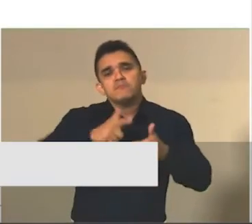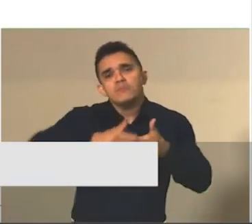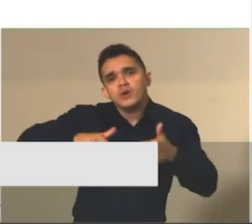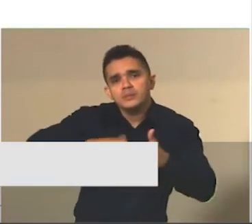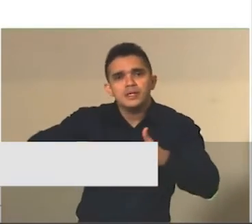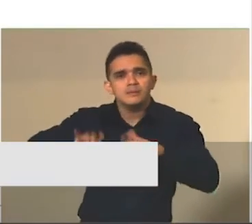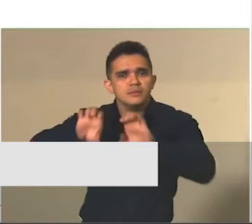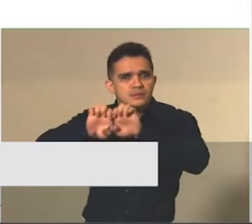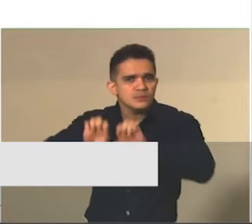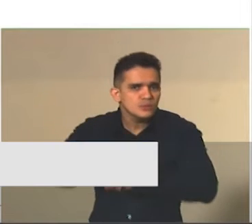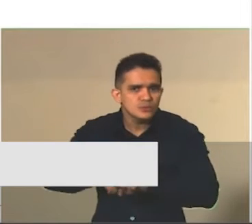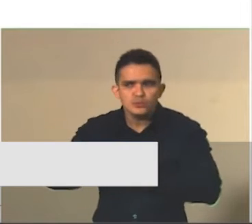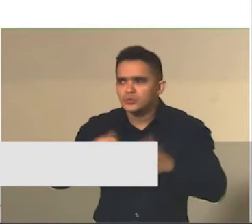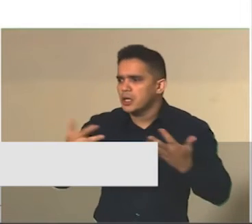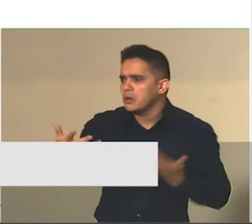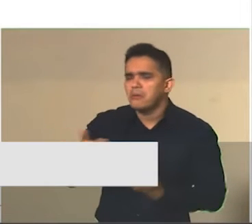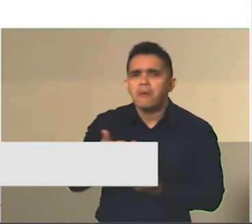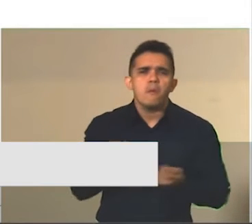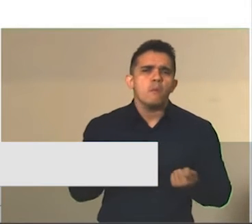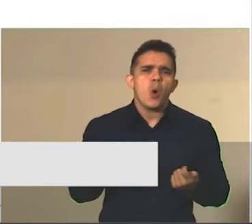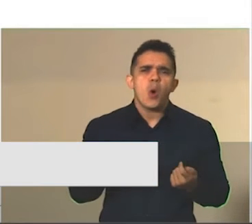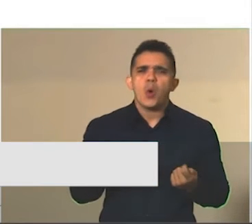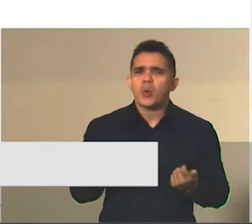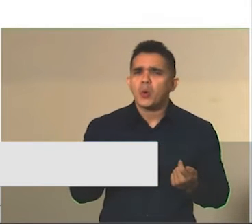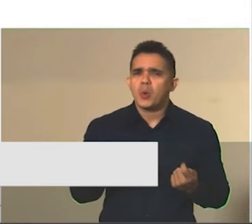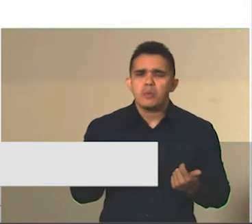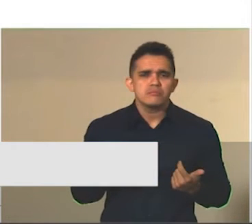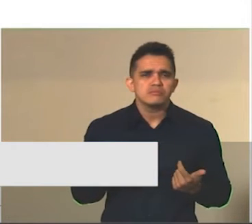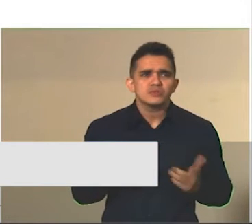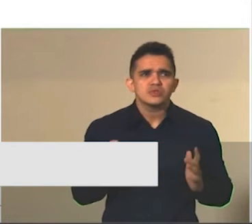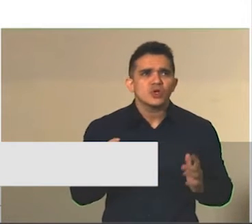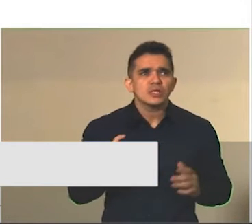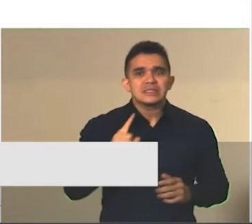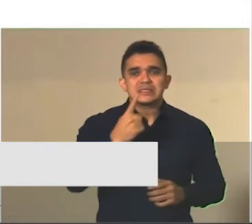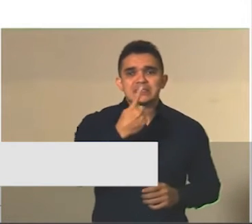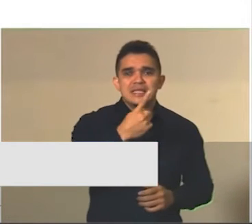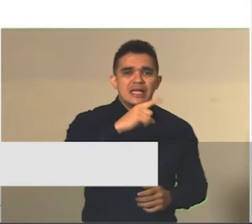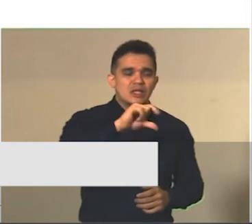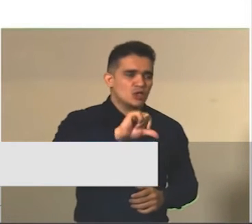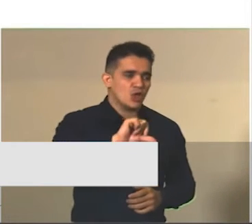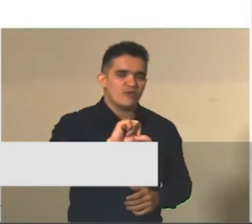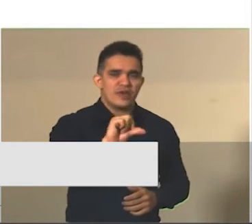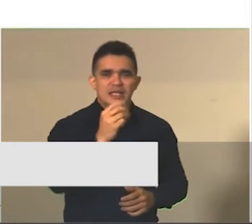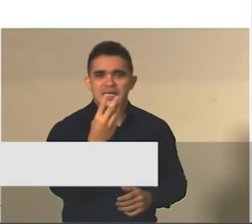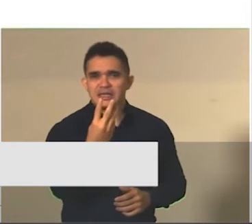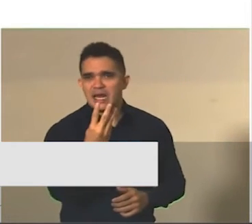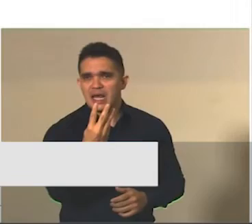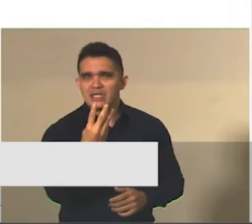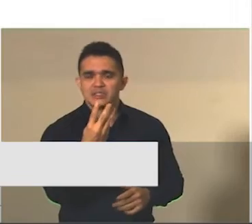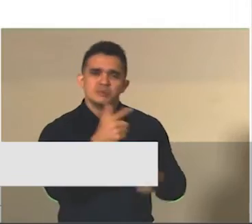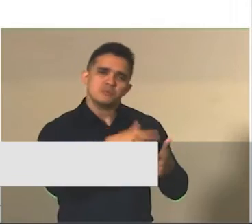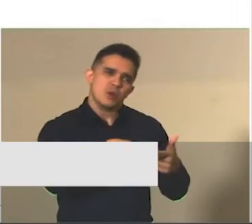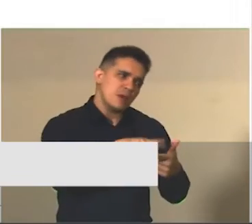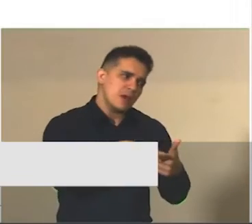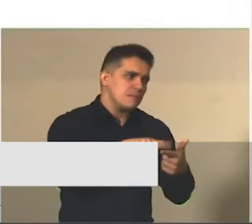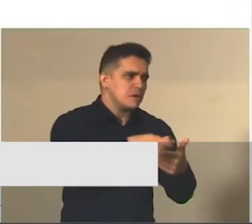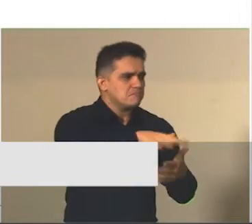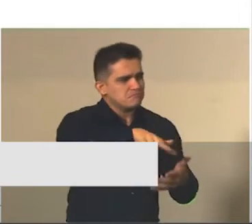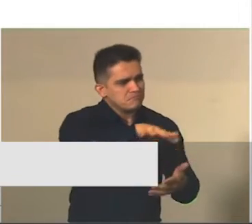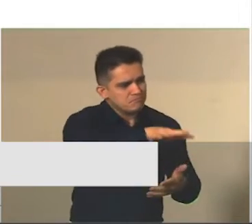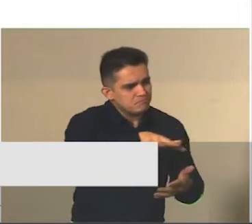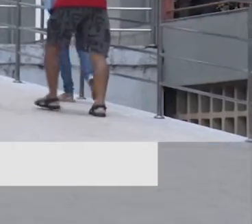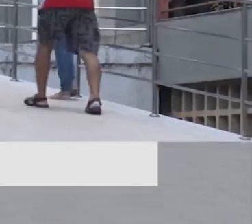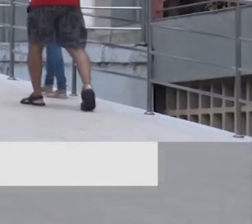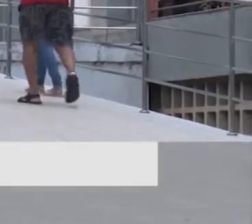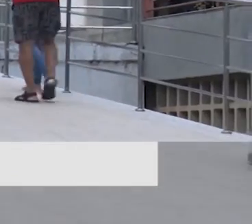eliminados por descobrir em regras do exame e 193 foram afetados por problemas logísticos e de saúde